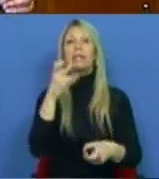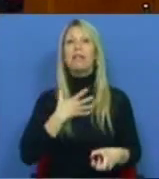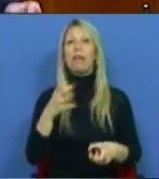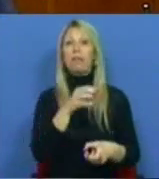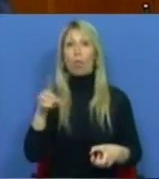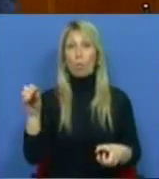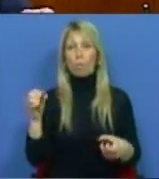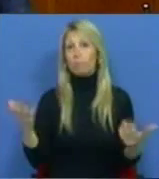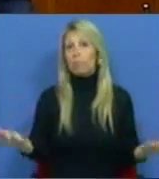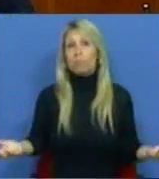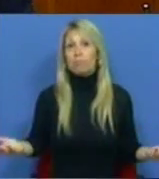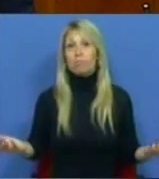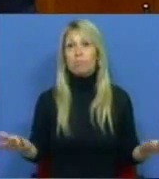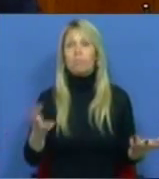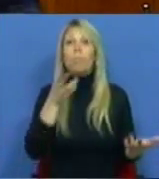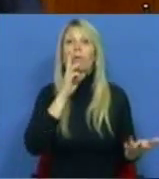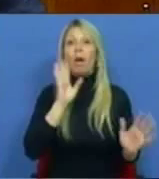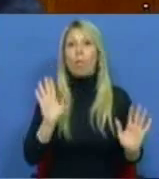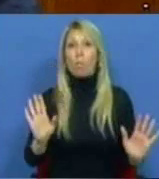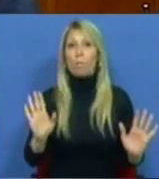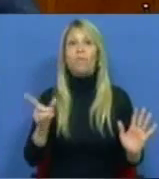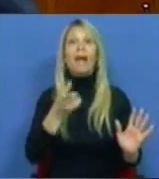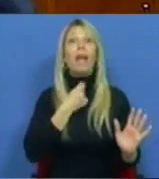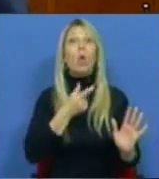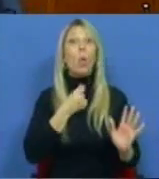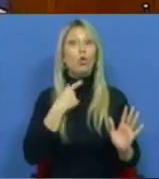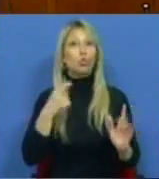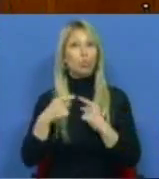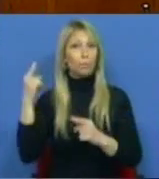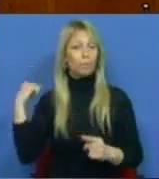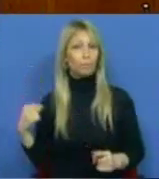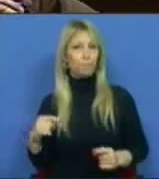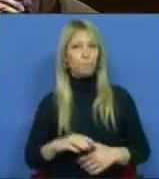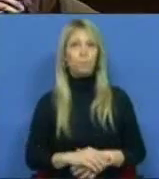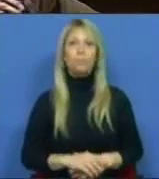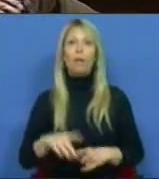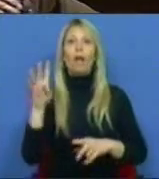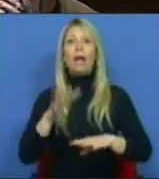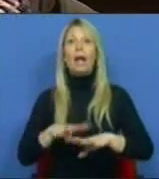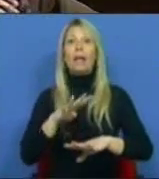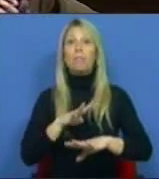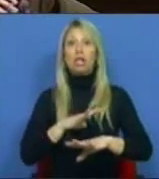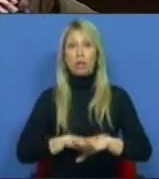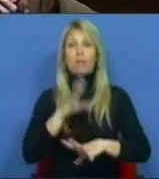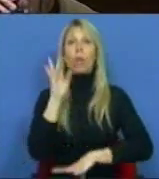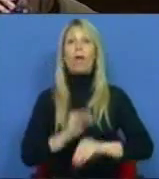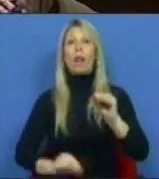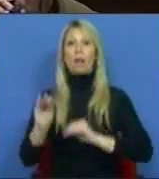houve, portanto, em agosto. A Administração